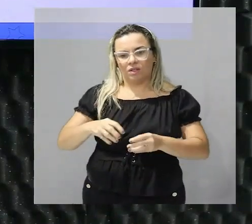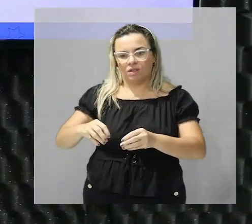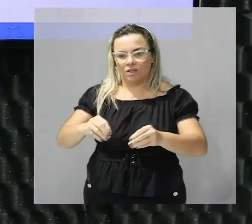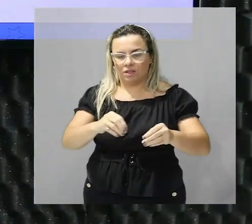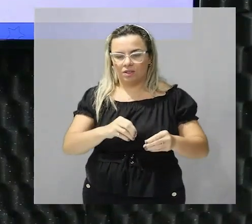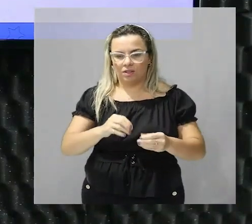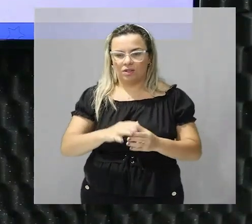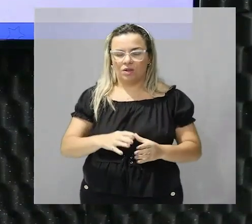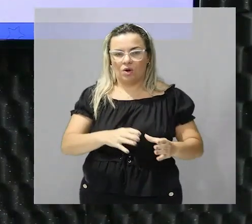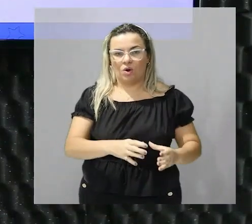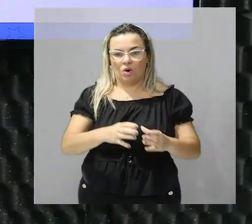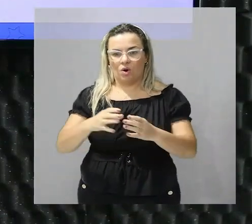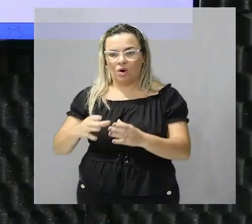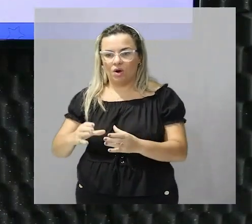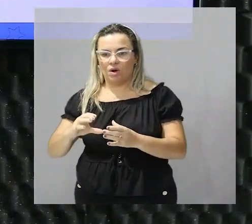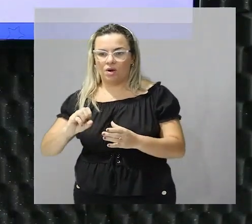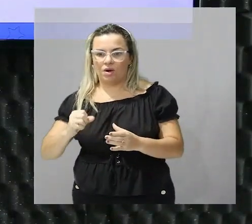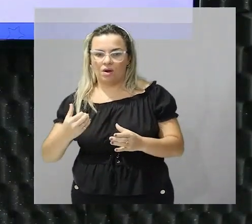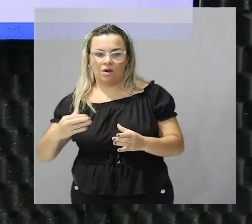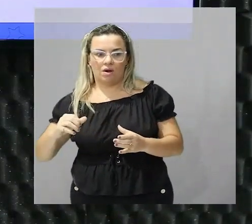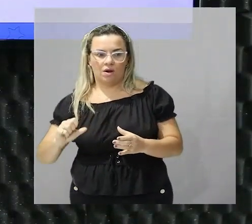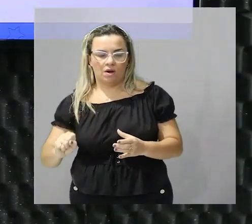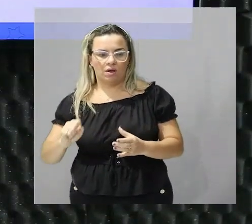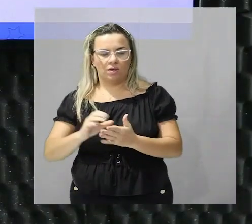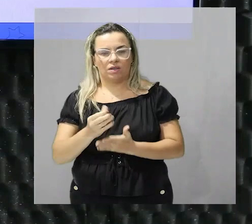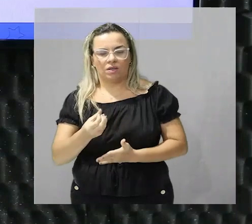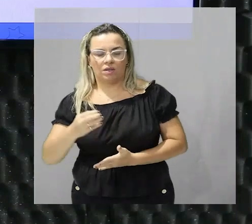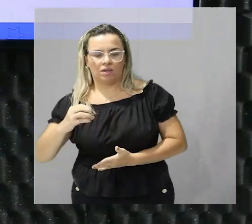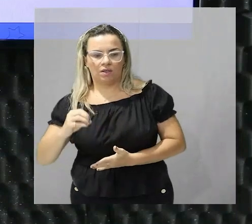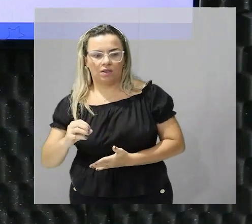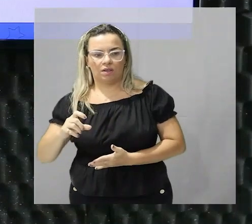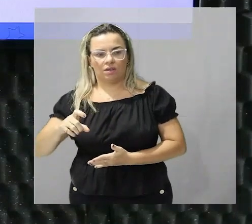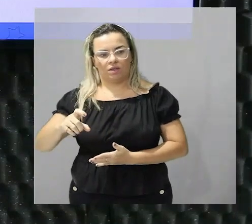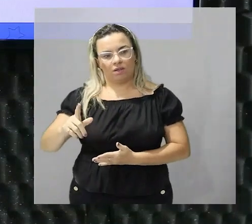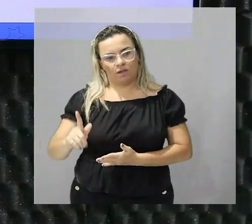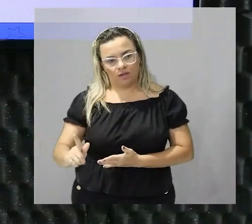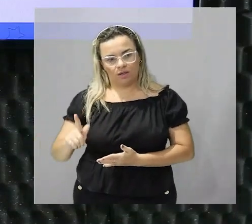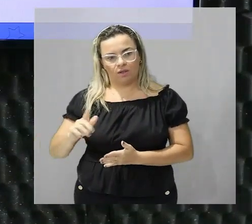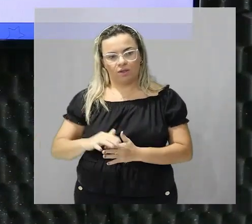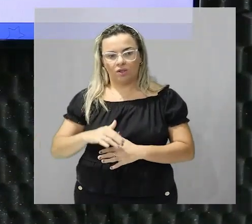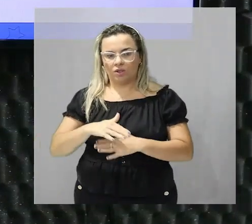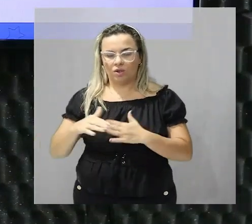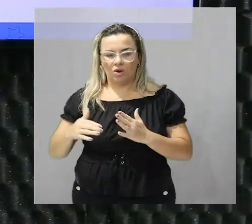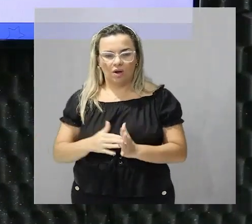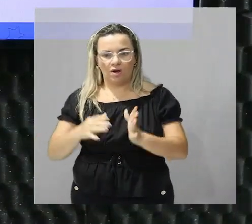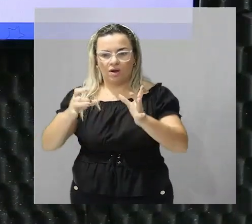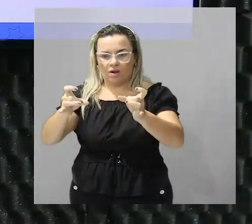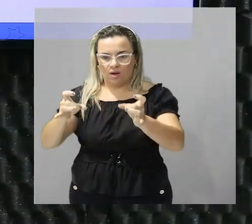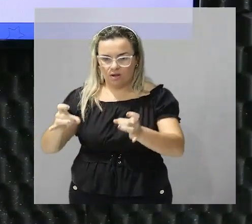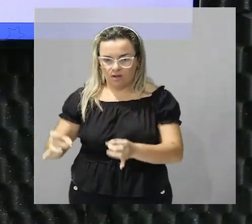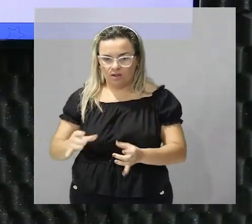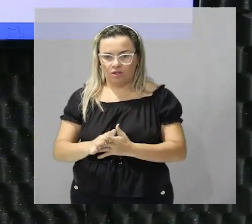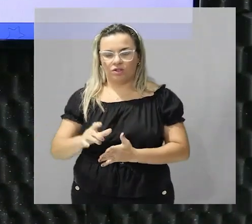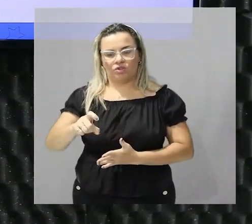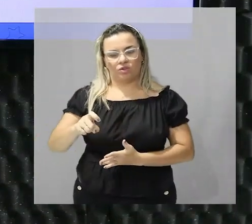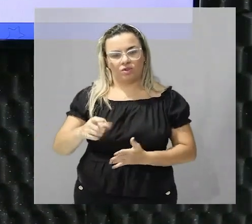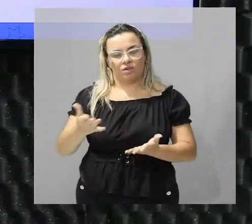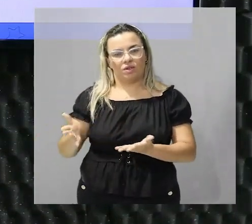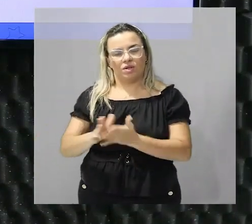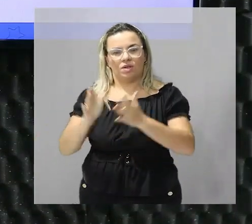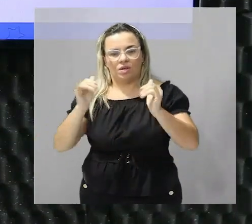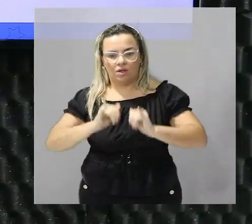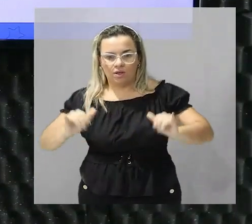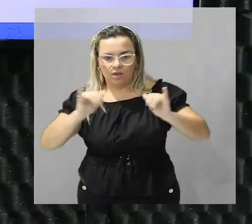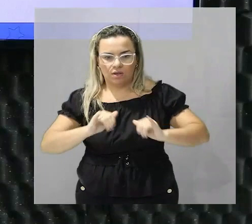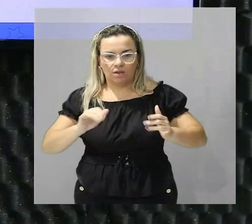X sacas de 60 quilogramas e todas as sacas foram vendidas. Então, aqui nós temos informações do